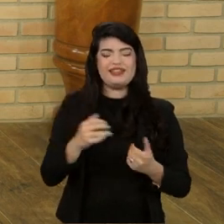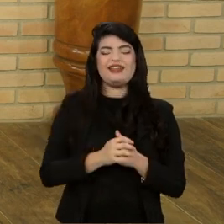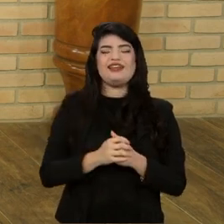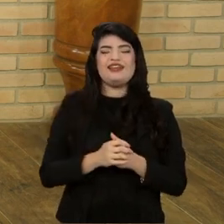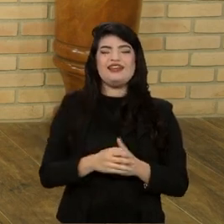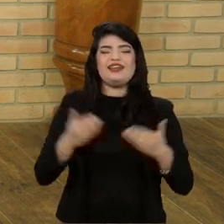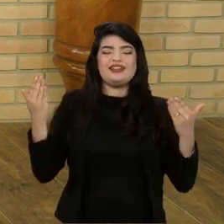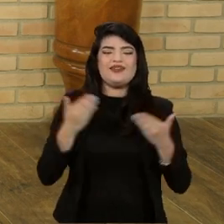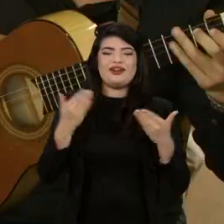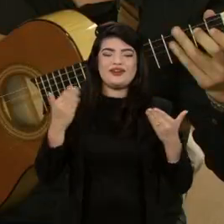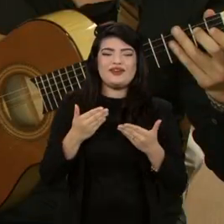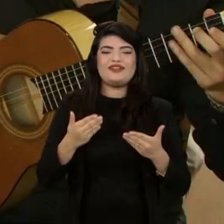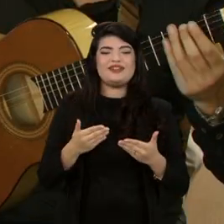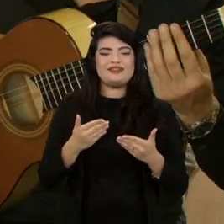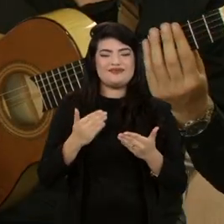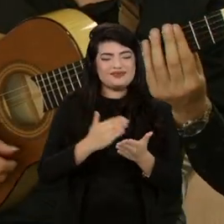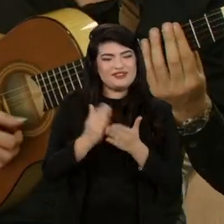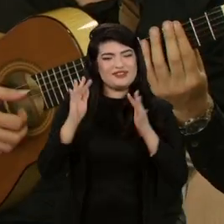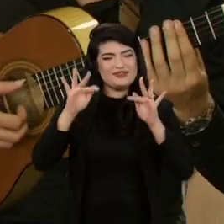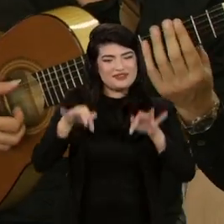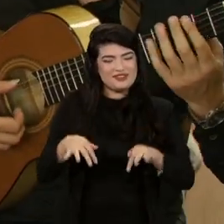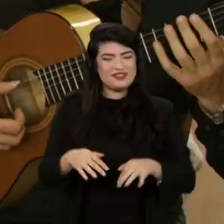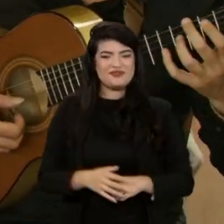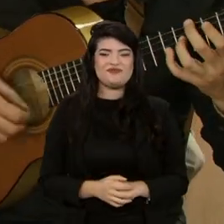chegar ao rei aí.